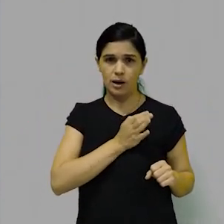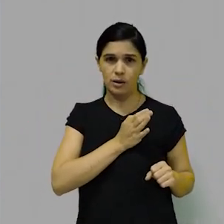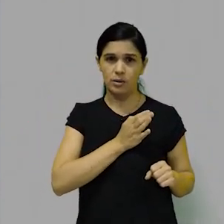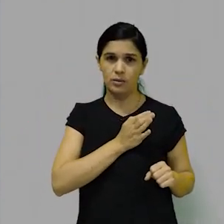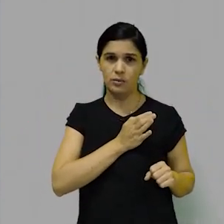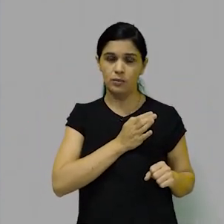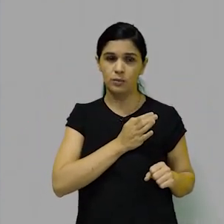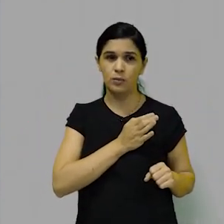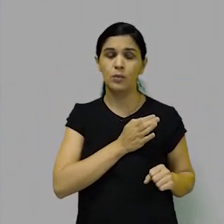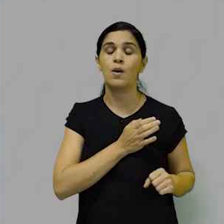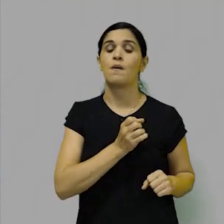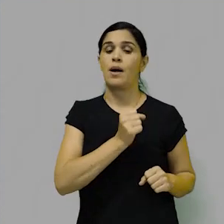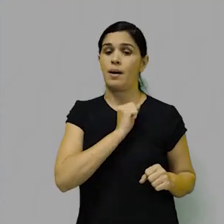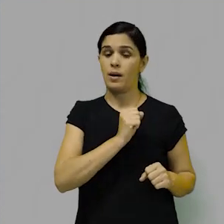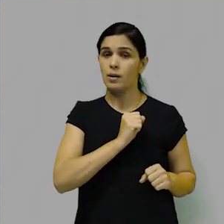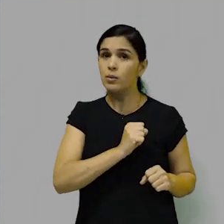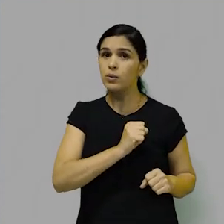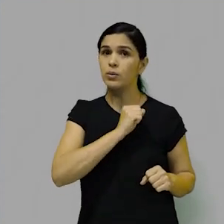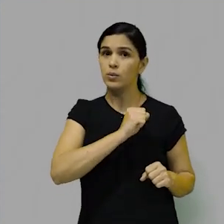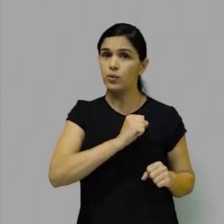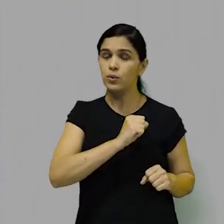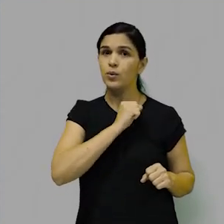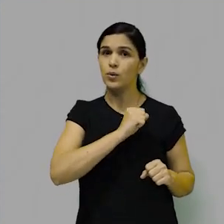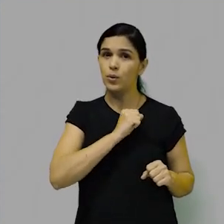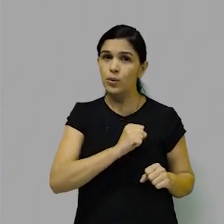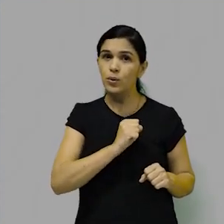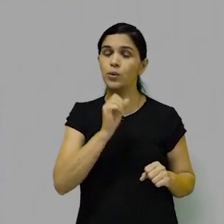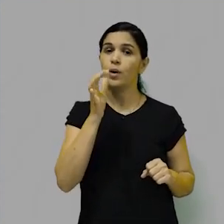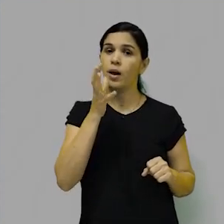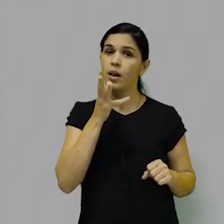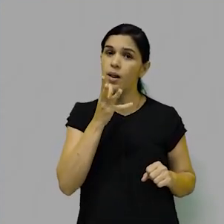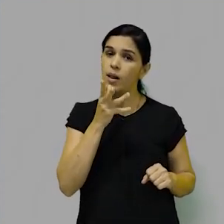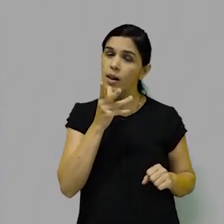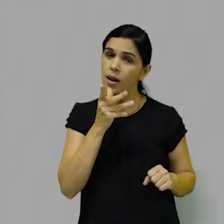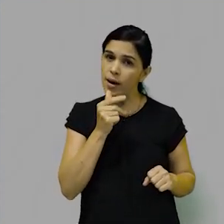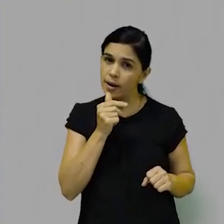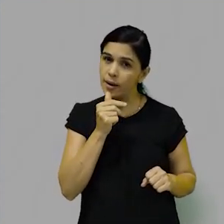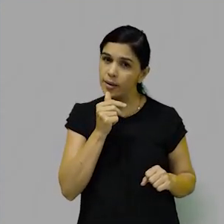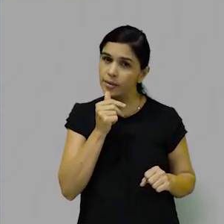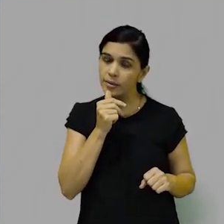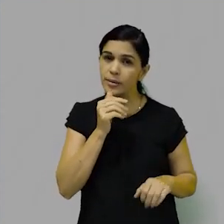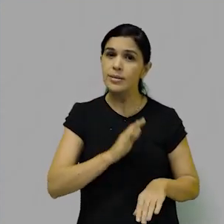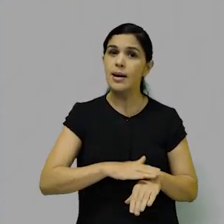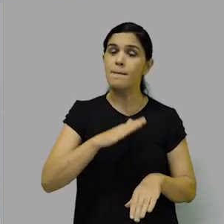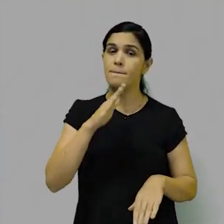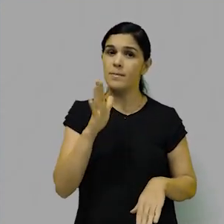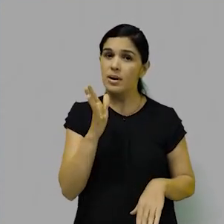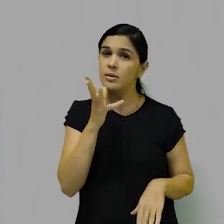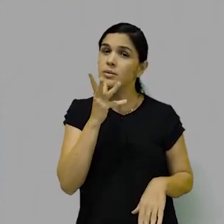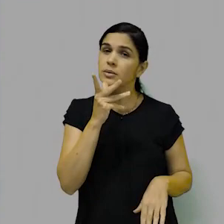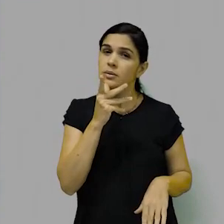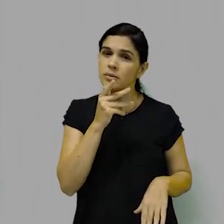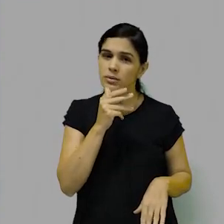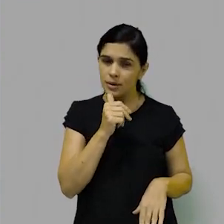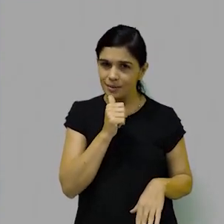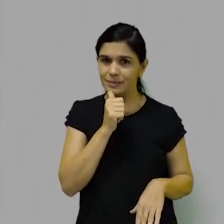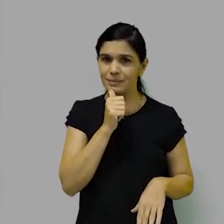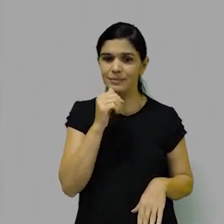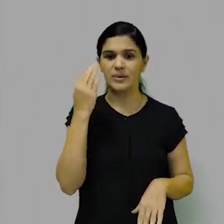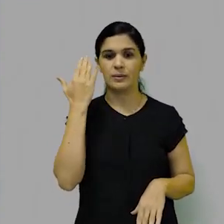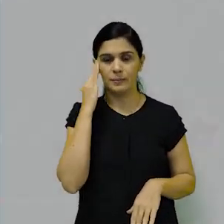atingir minha frequência cardíaca máxima de forma mais lenta, mais demorada do que aquela pessoa que está menos condicionada. Isso eu vou falar para vocês daqui a